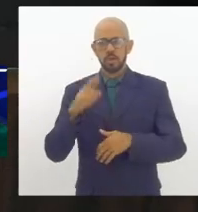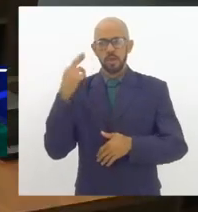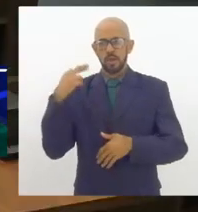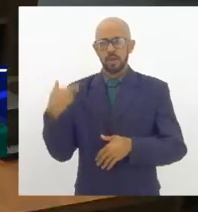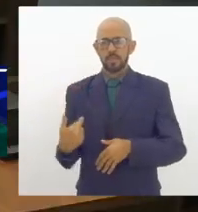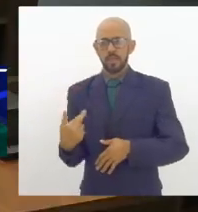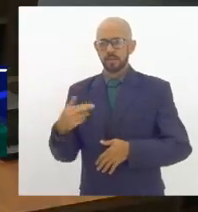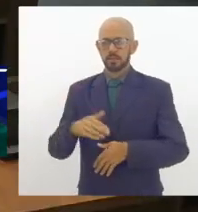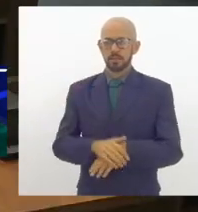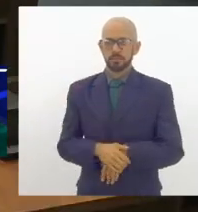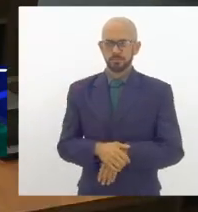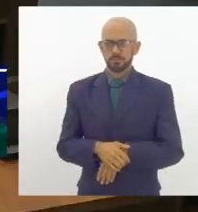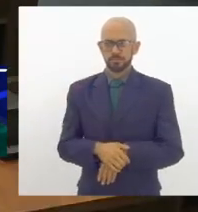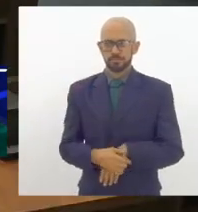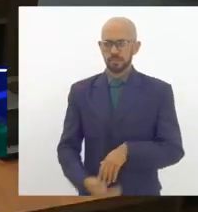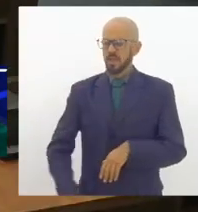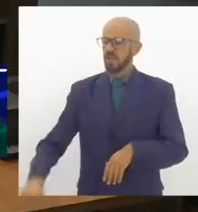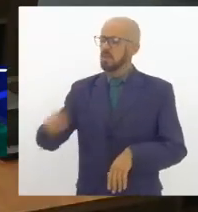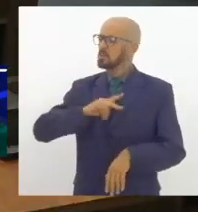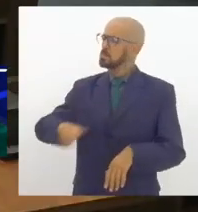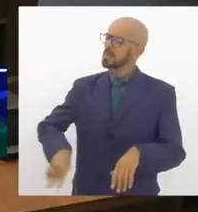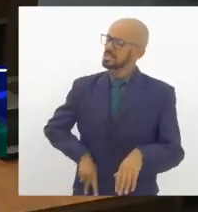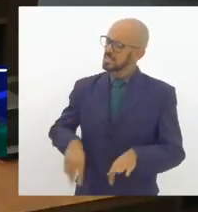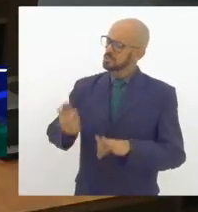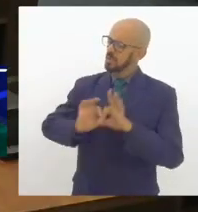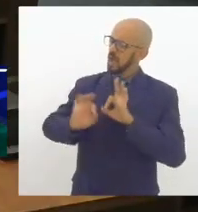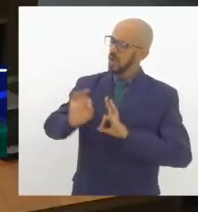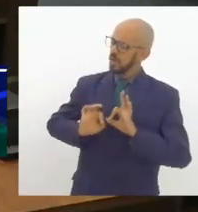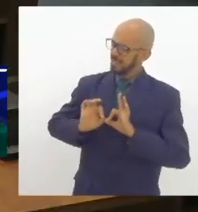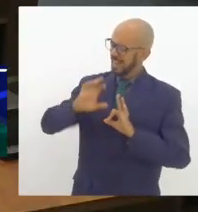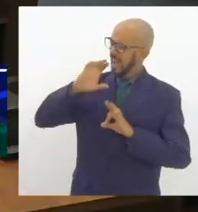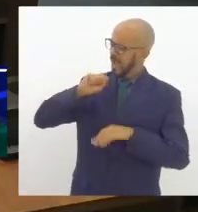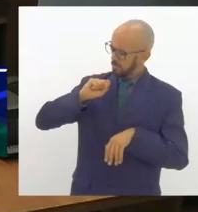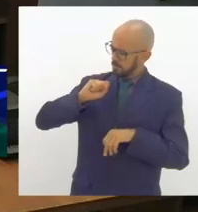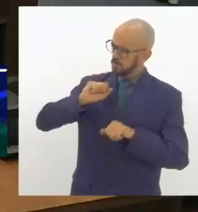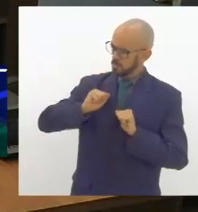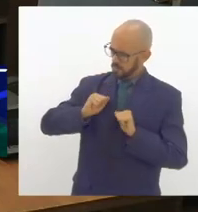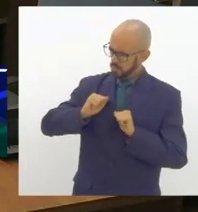Souza Presidente o meu é só um pela ordem rapidamente